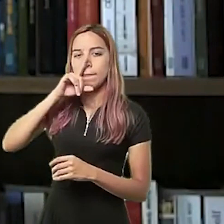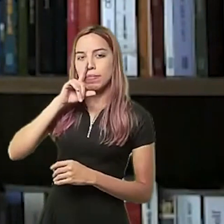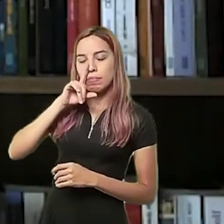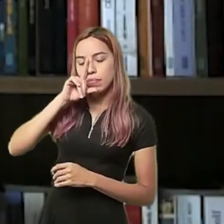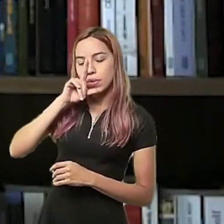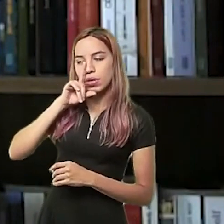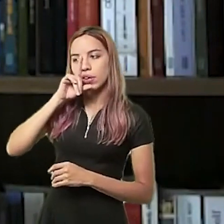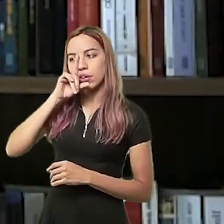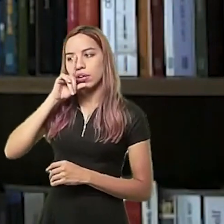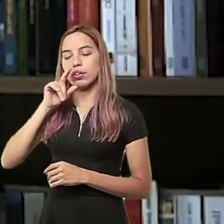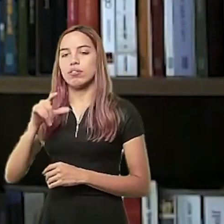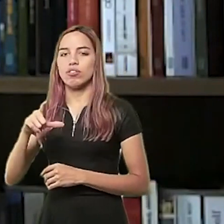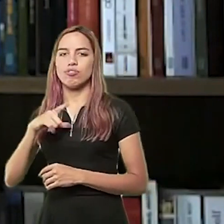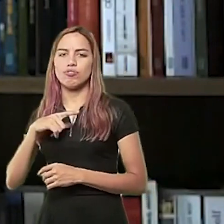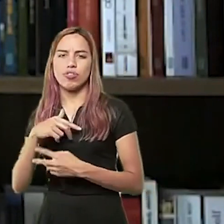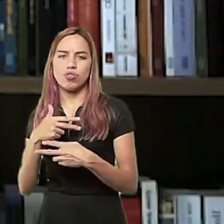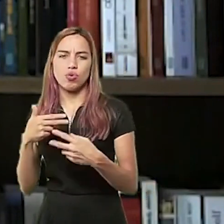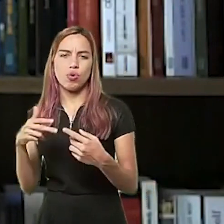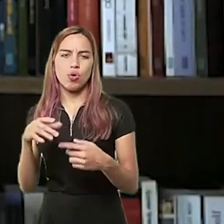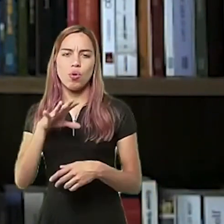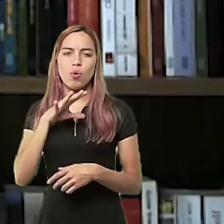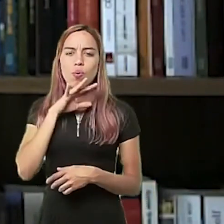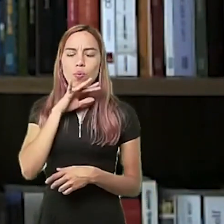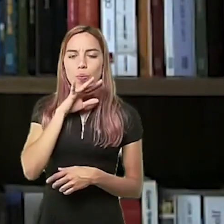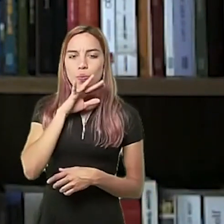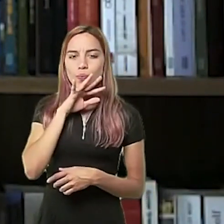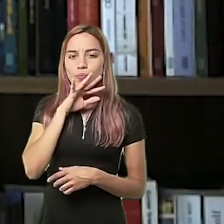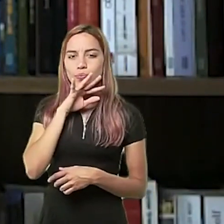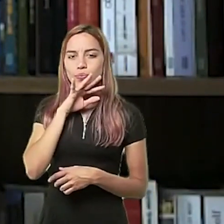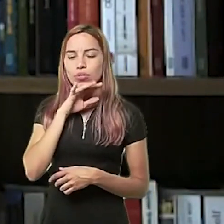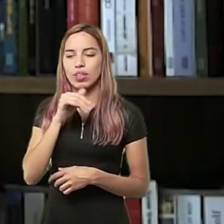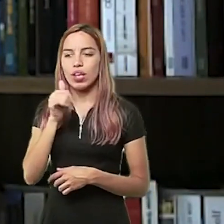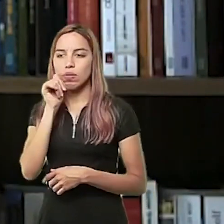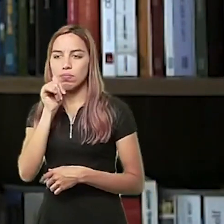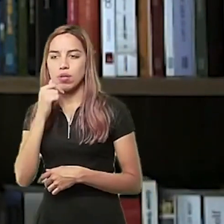coisas terríveis, e ela vai vivendo essa jornada.